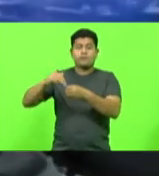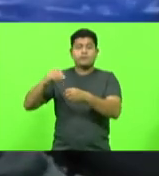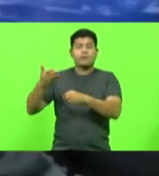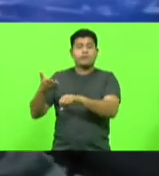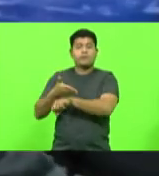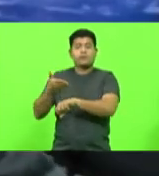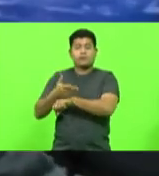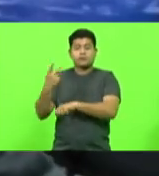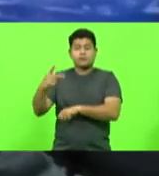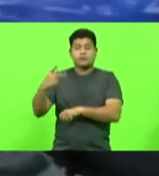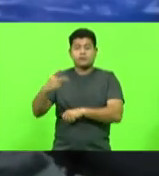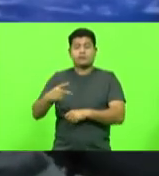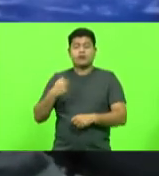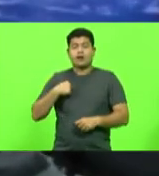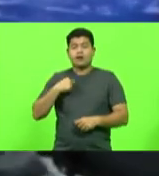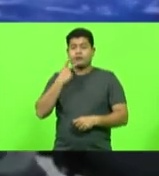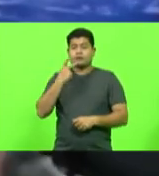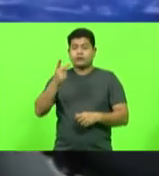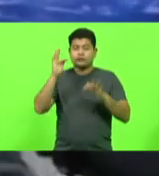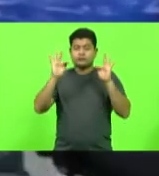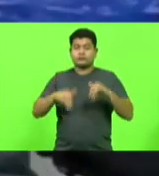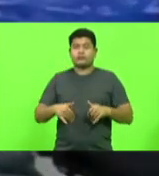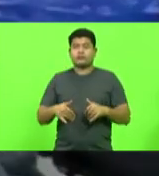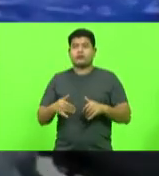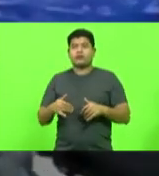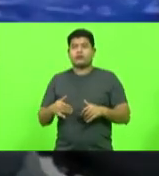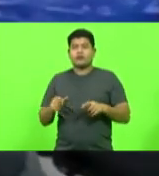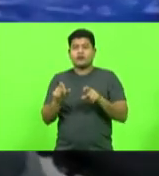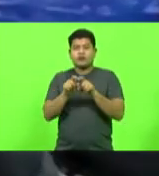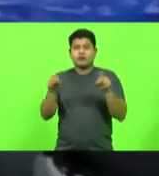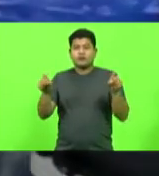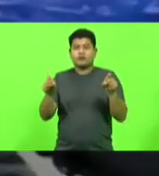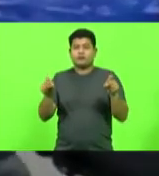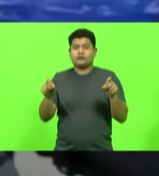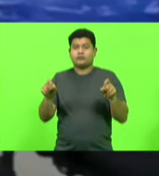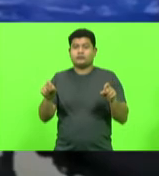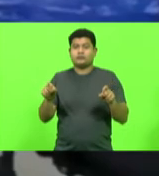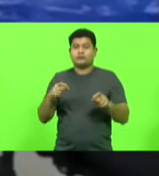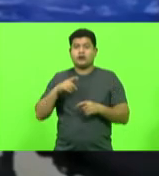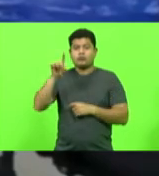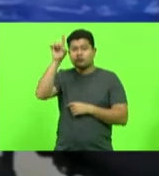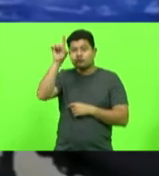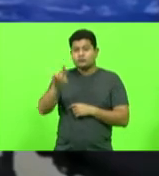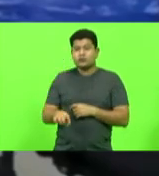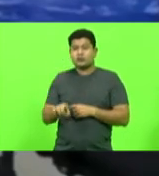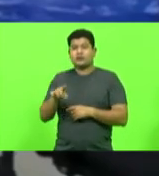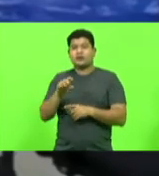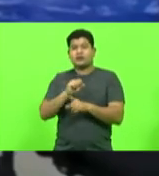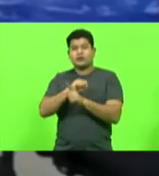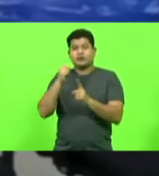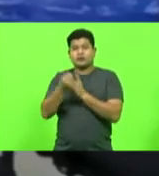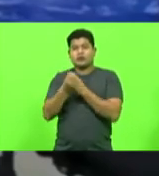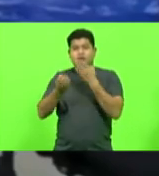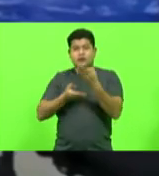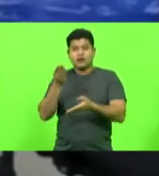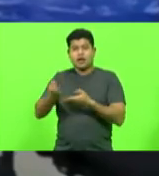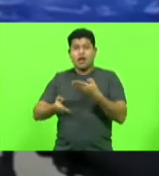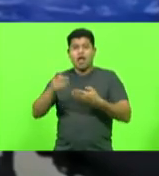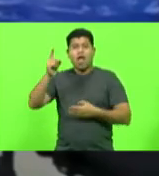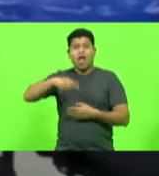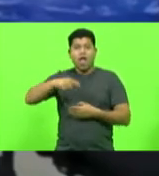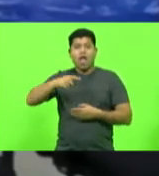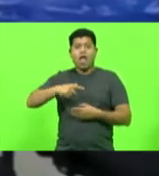eu finalizo, Luciane, só com um ditado aqui, deixando muito claro que o direito à assistência social é conquista da